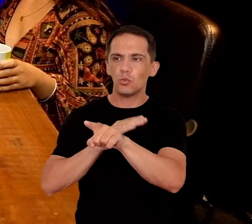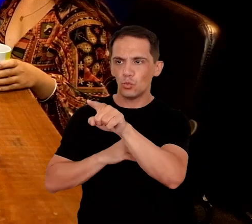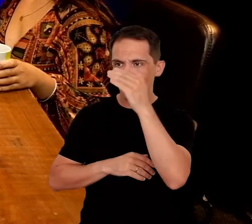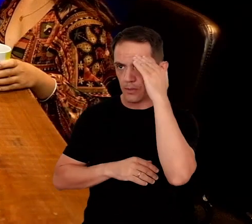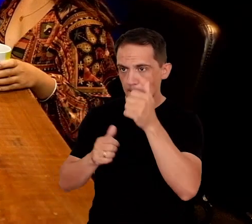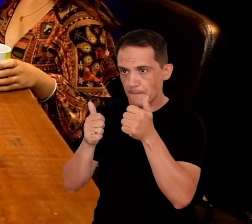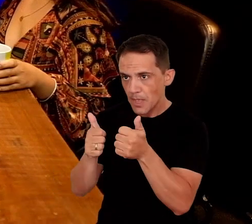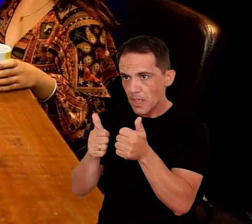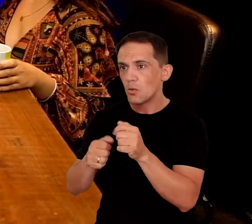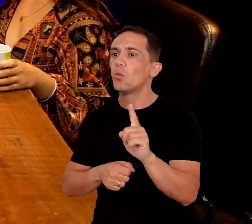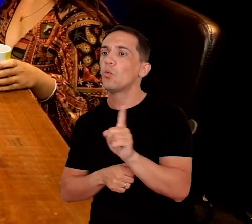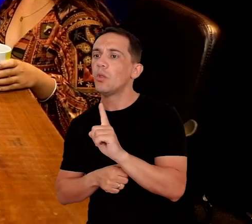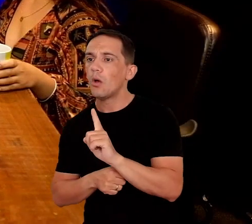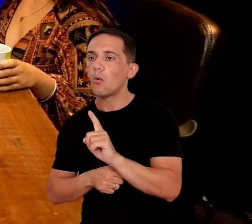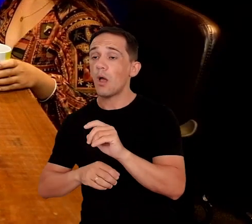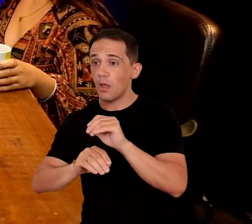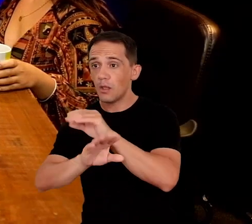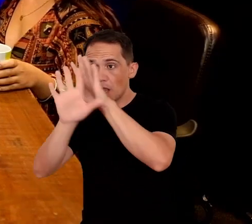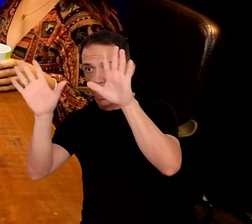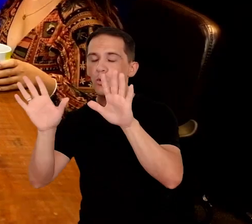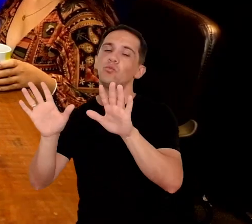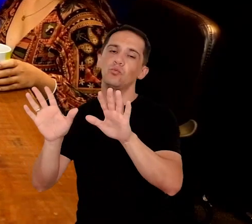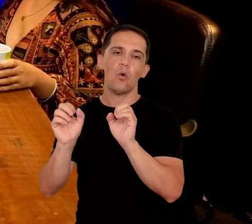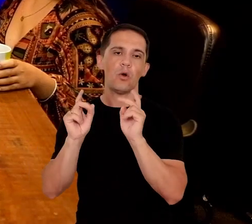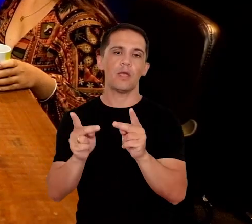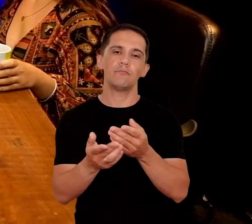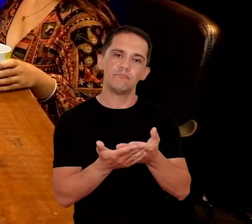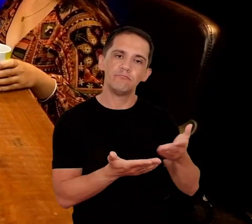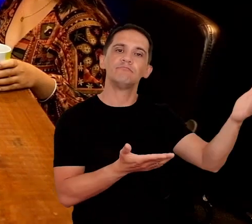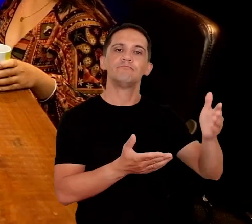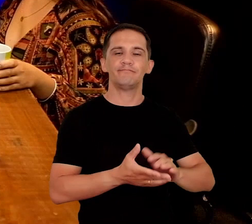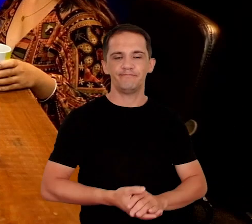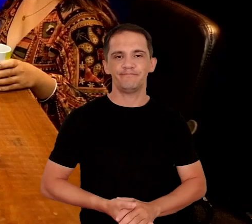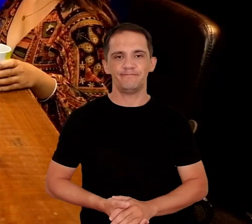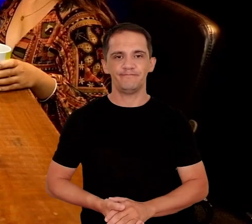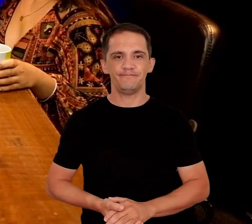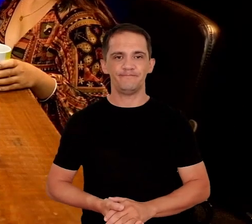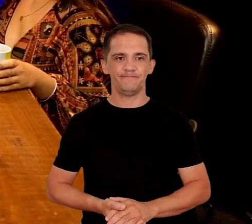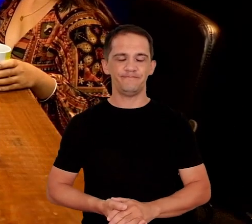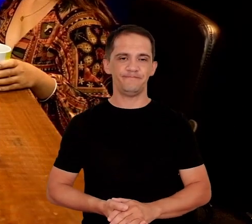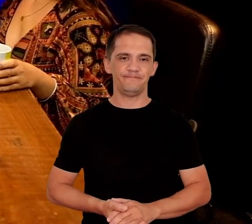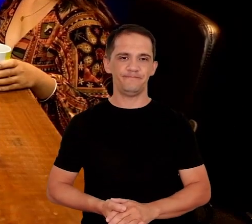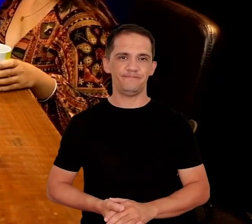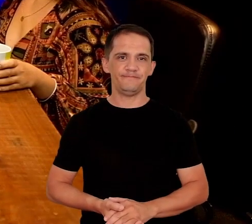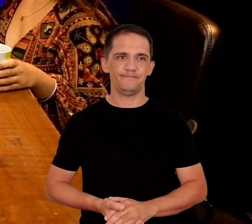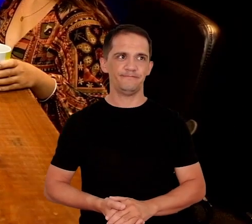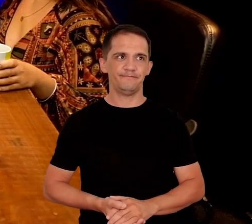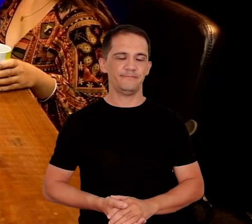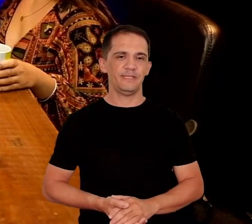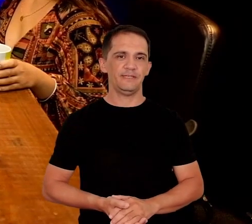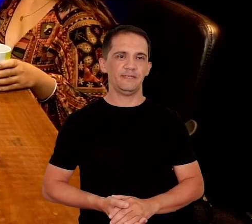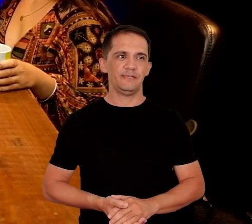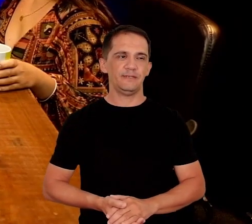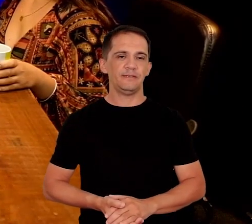tenta manter um equilíbrio, né? Entre essas 2 sinalizações, assim. Né? Que tem sinais, assim, por exemplo...